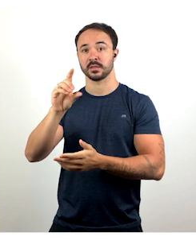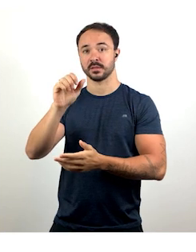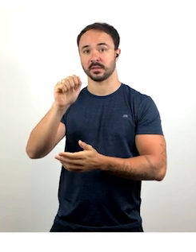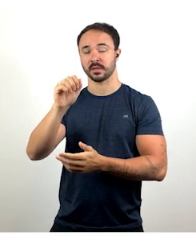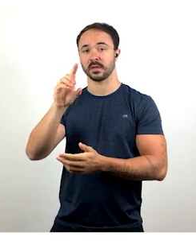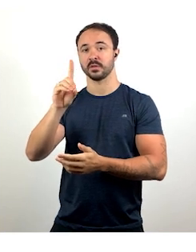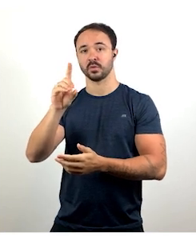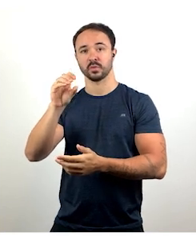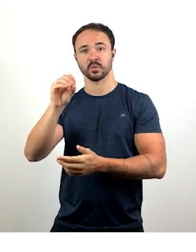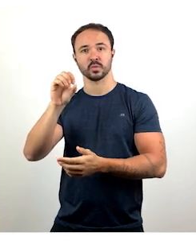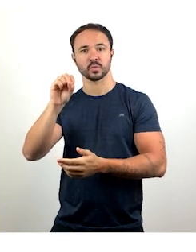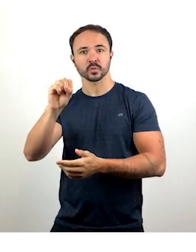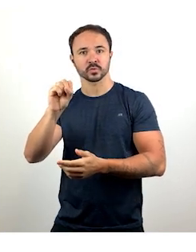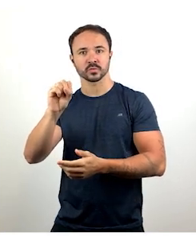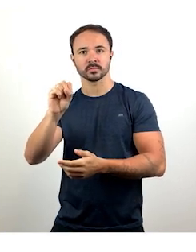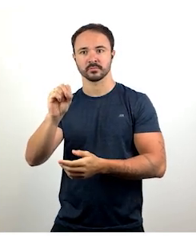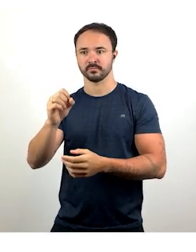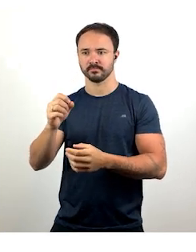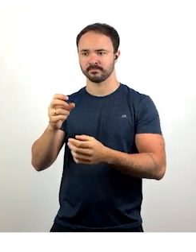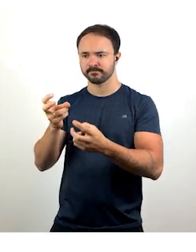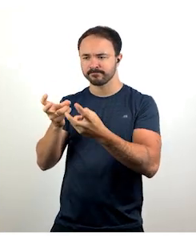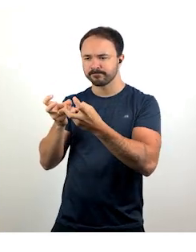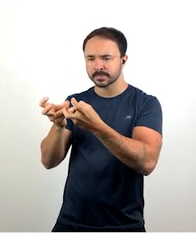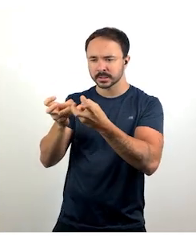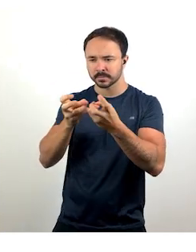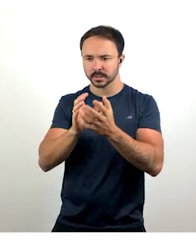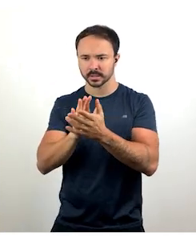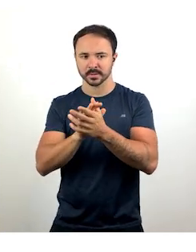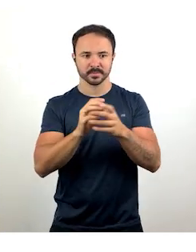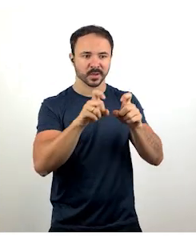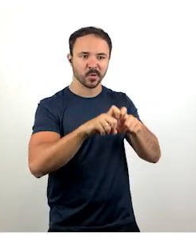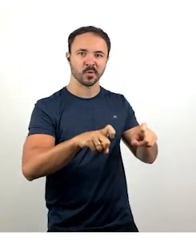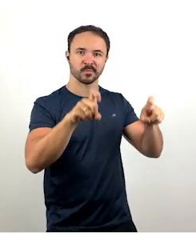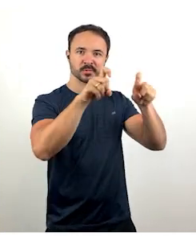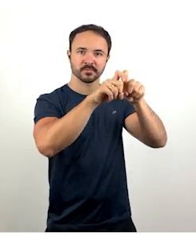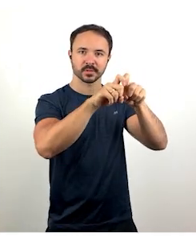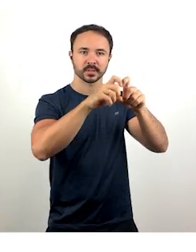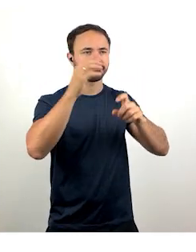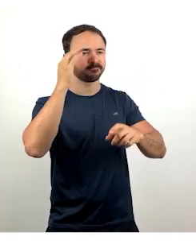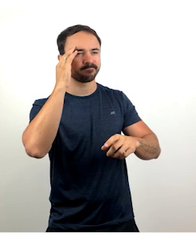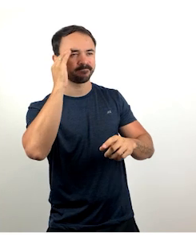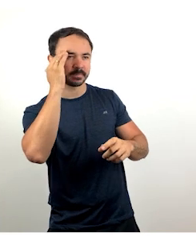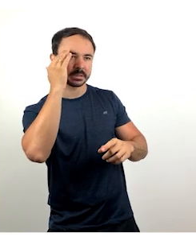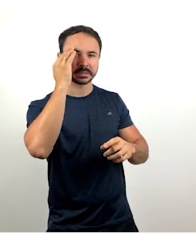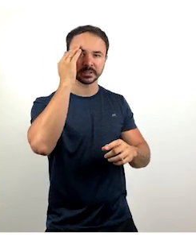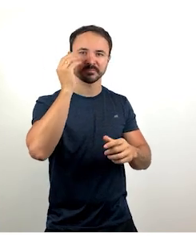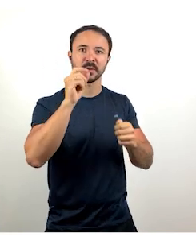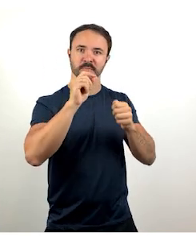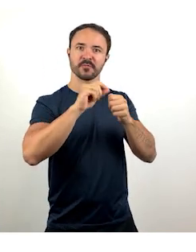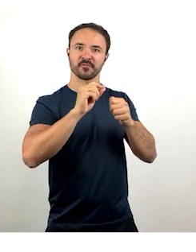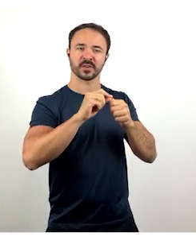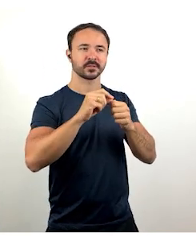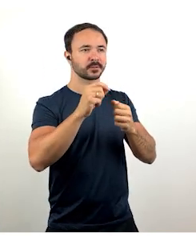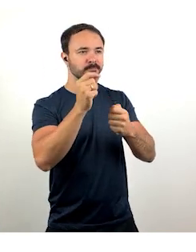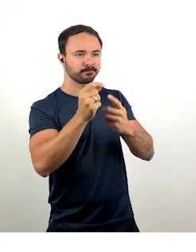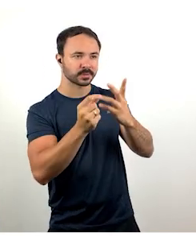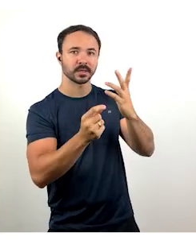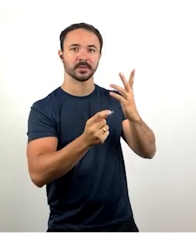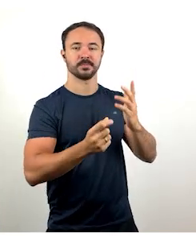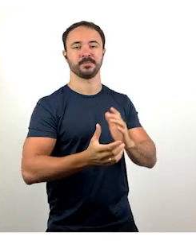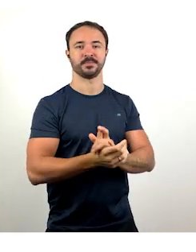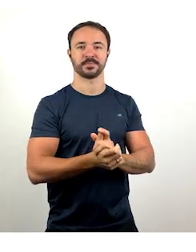formas que sejam compreendidas pela máquina. Codificar diferentes informações para representação